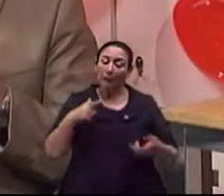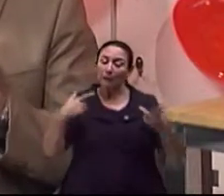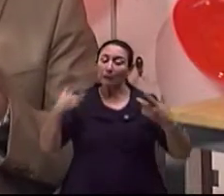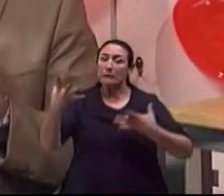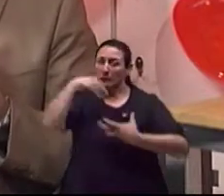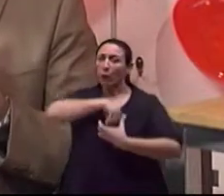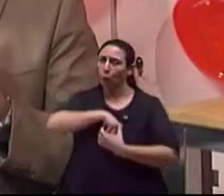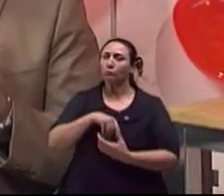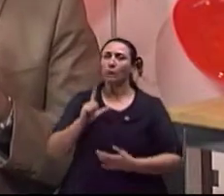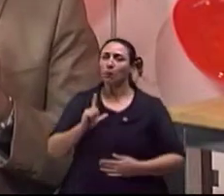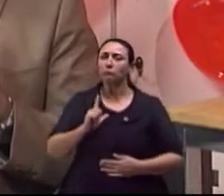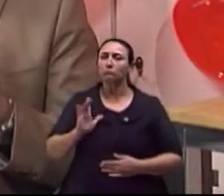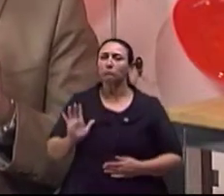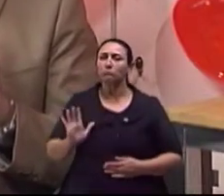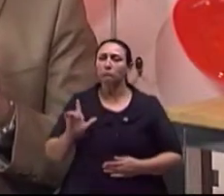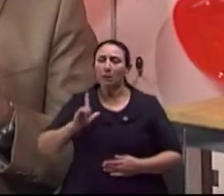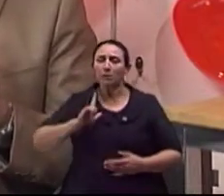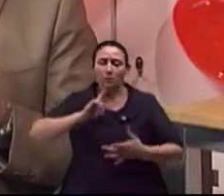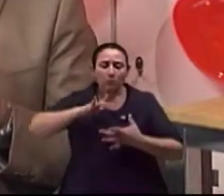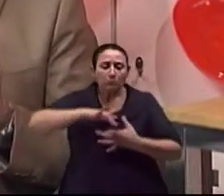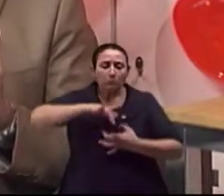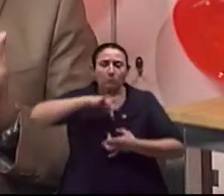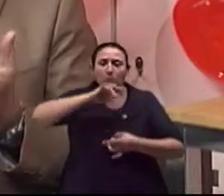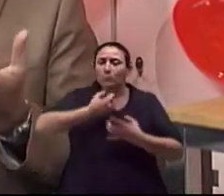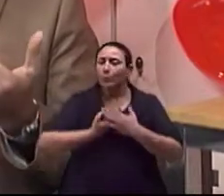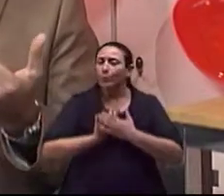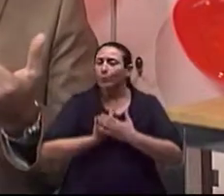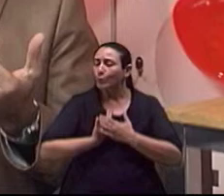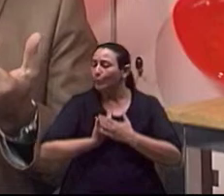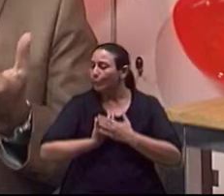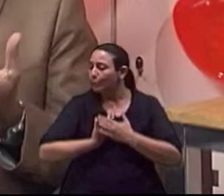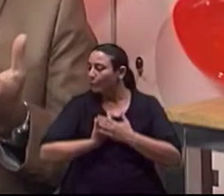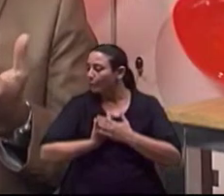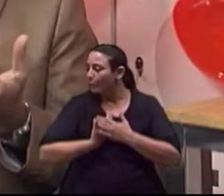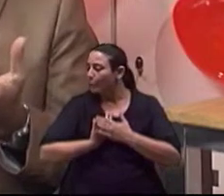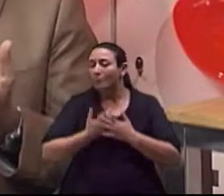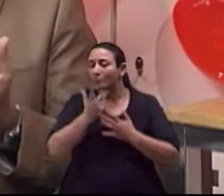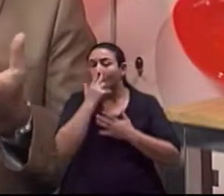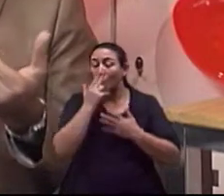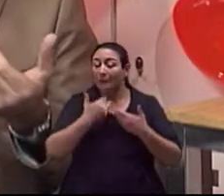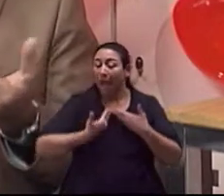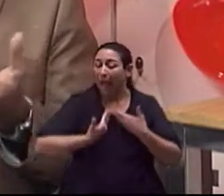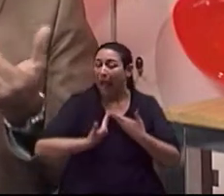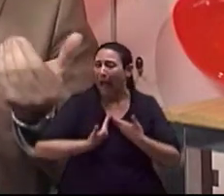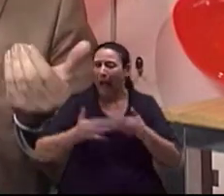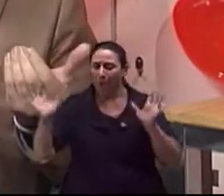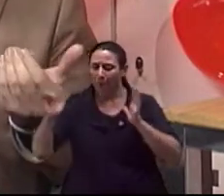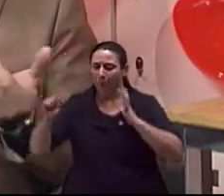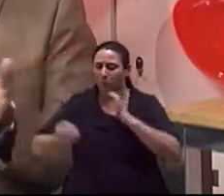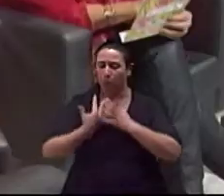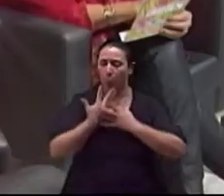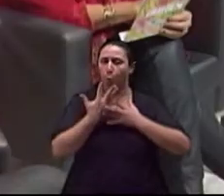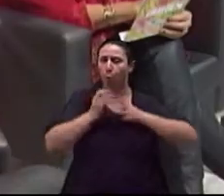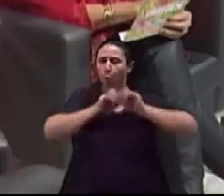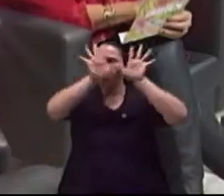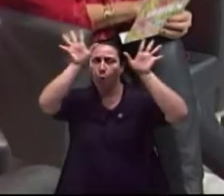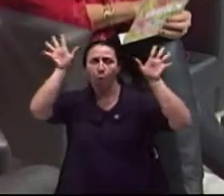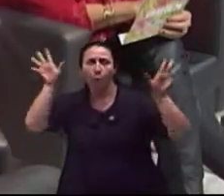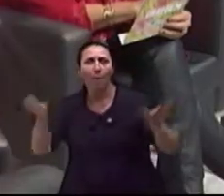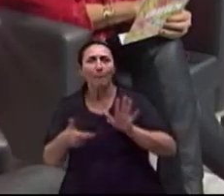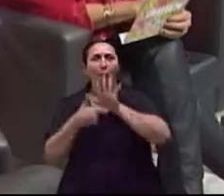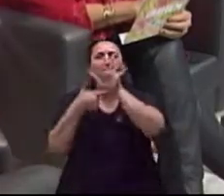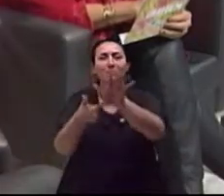isto que se desperta né É como se nós abríssemos uma porta de dentro de nós e Dessa porta brotasse esse sentido